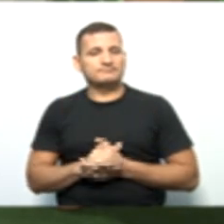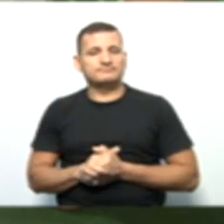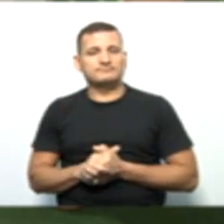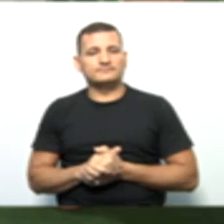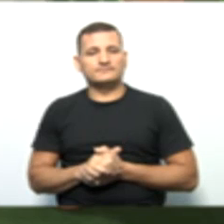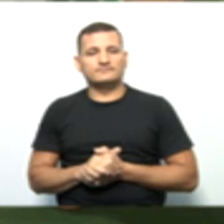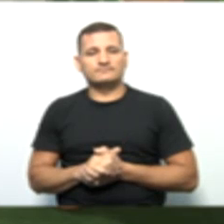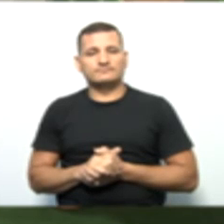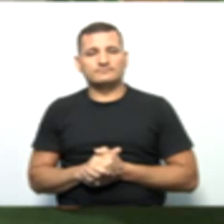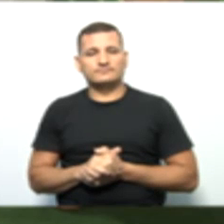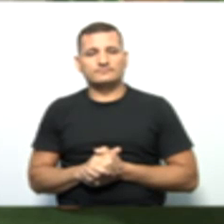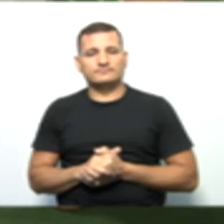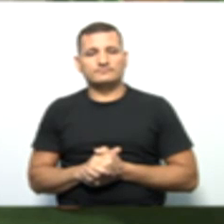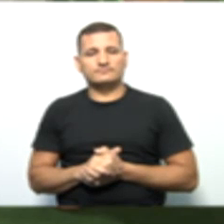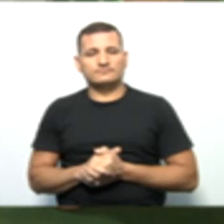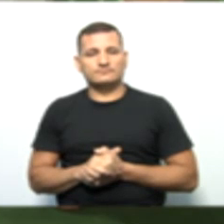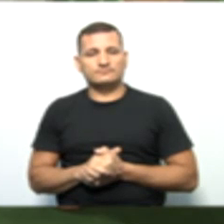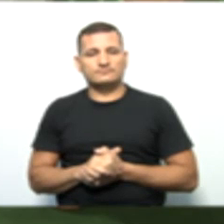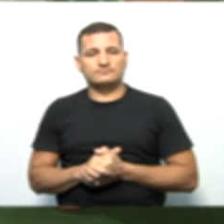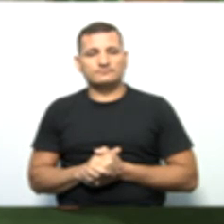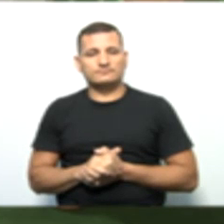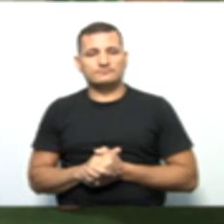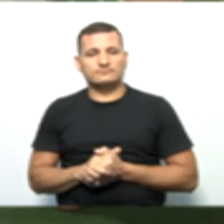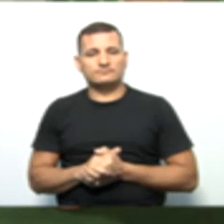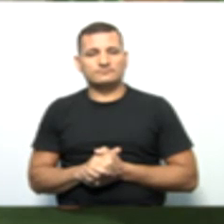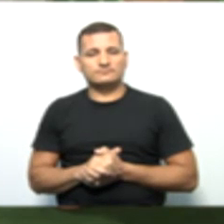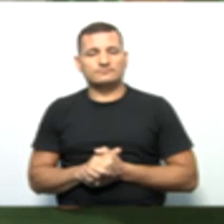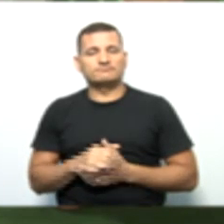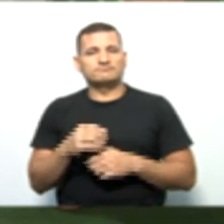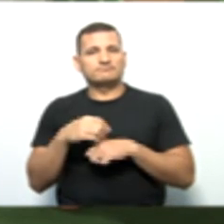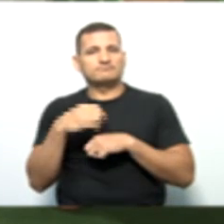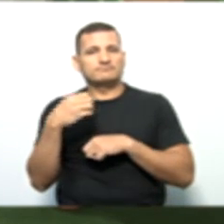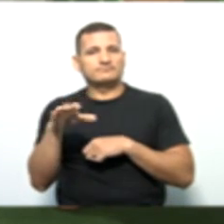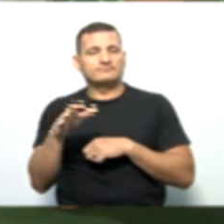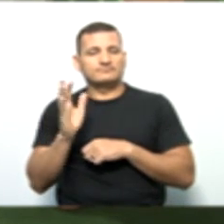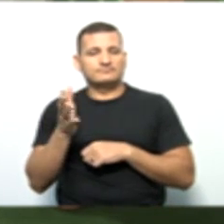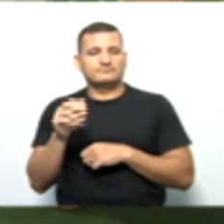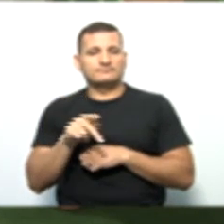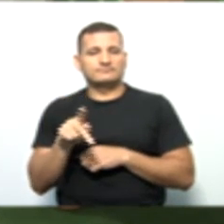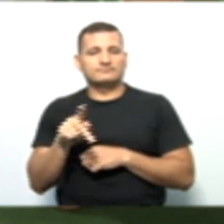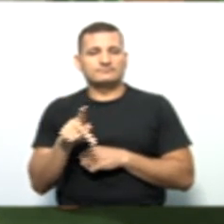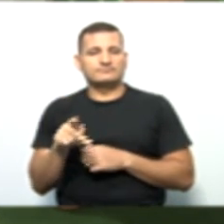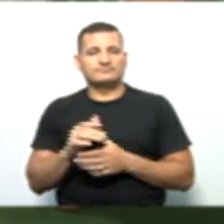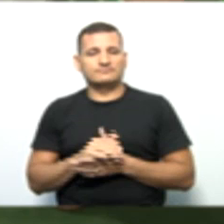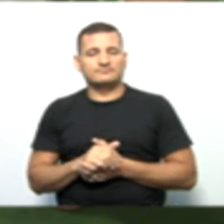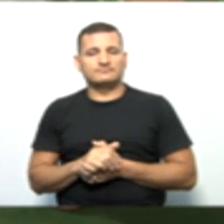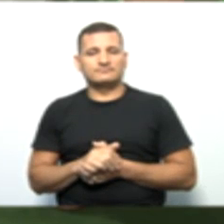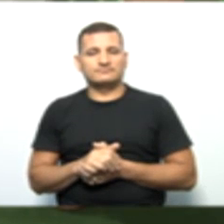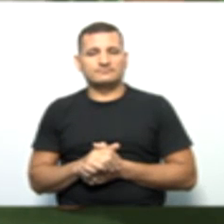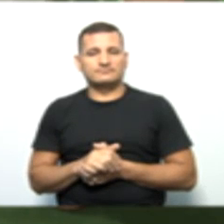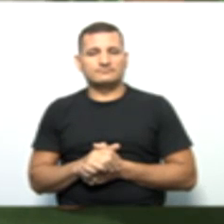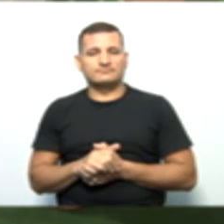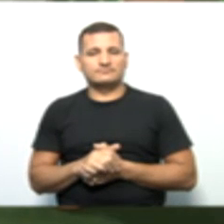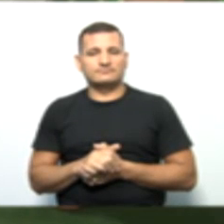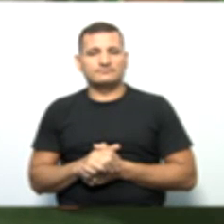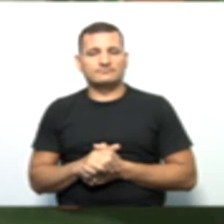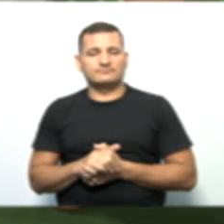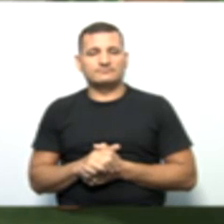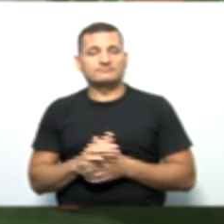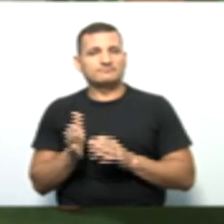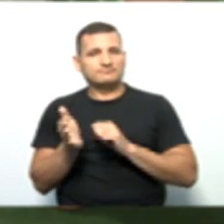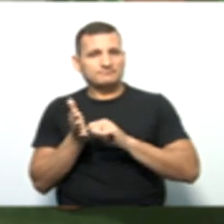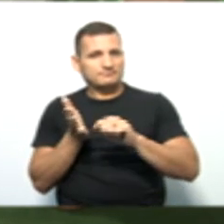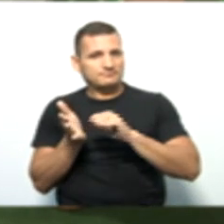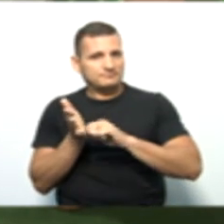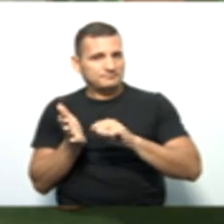de vocês. A professora Juliana tá boazinha hoje, já deu a dica, né? Olha só, bora pegar a canetinha então aí. Anota aí. Anotar,